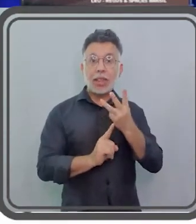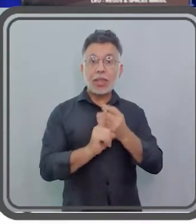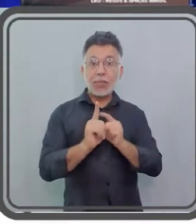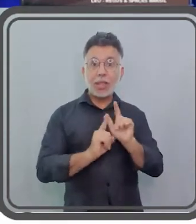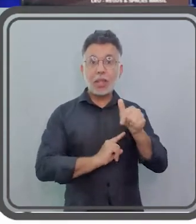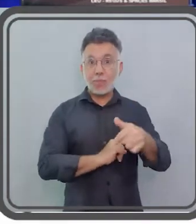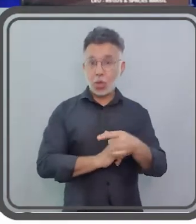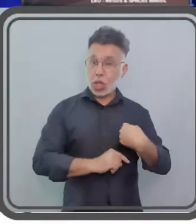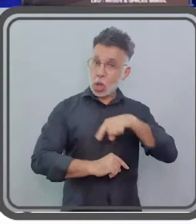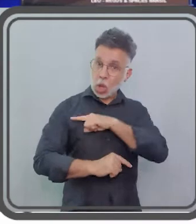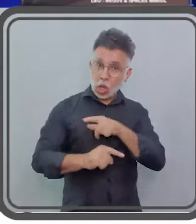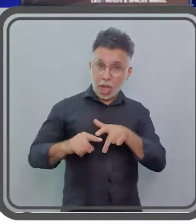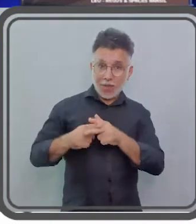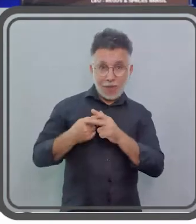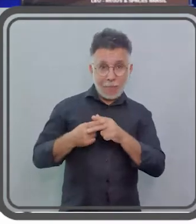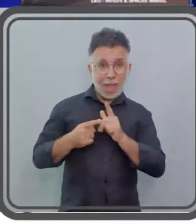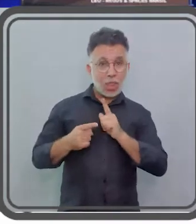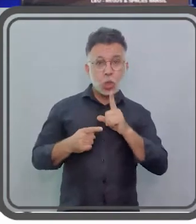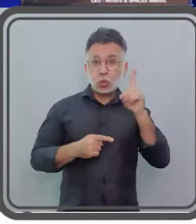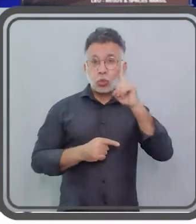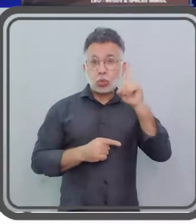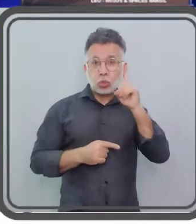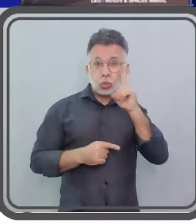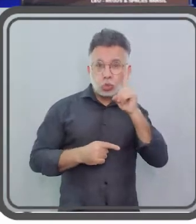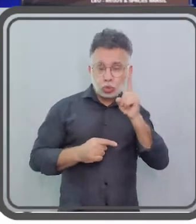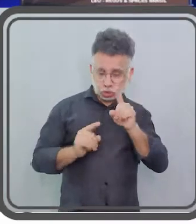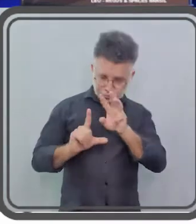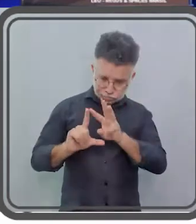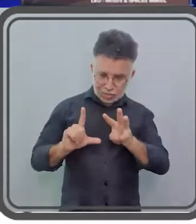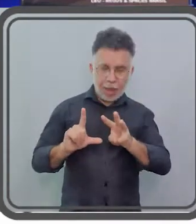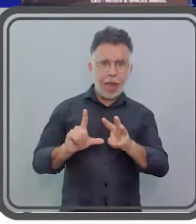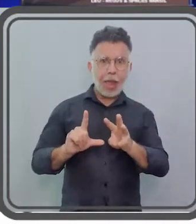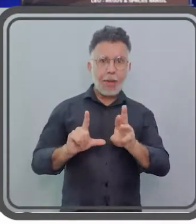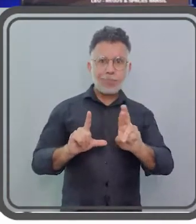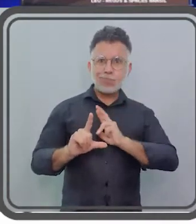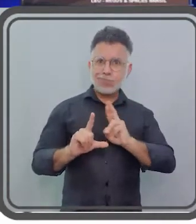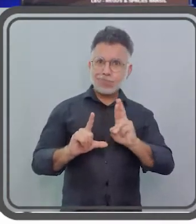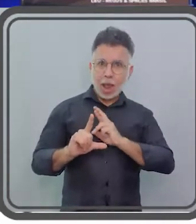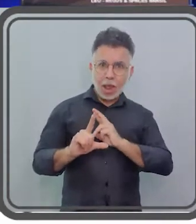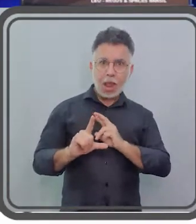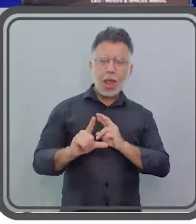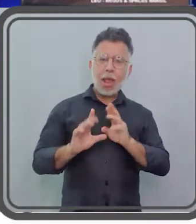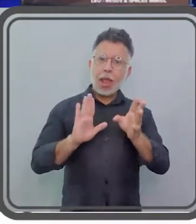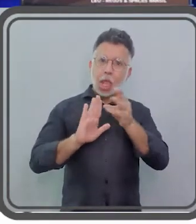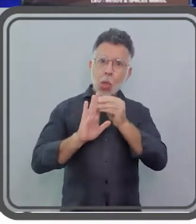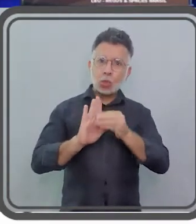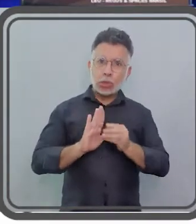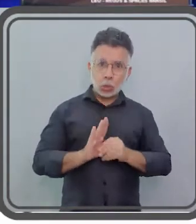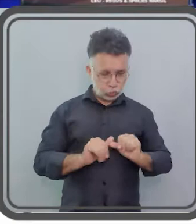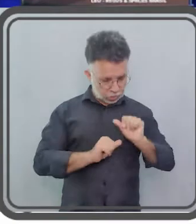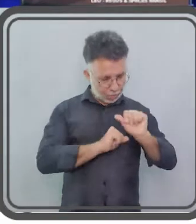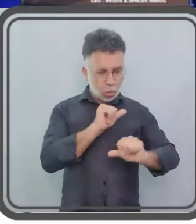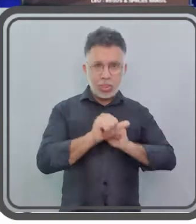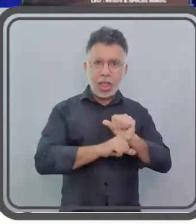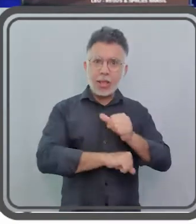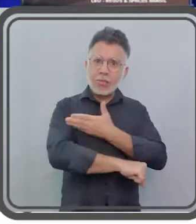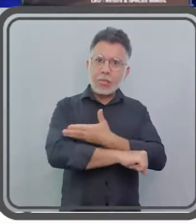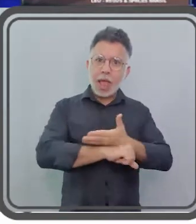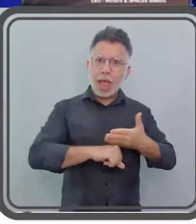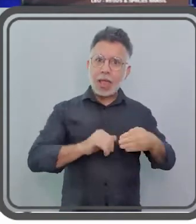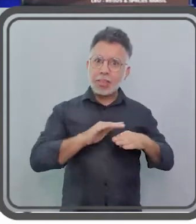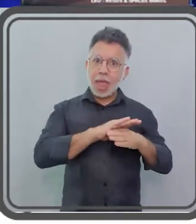traz todos os dias diagnósticos e conteúdo de mudança de hábitos, onde a gente